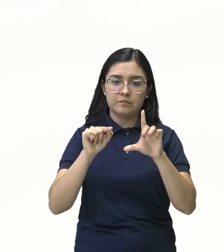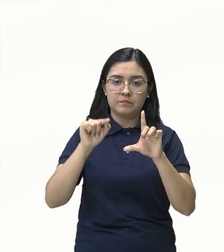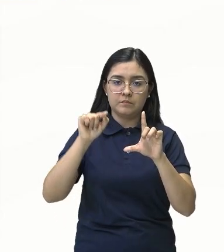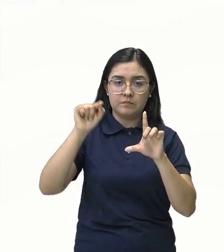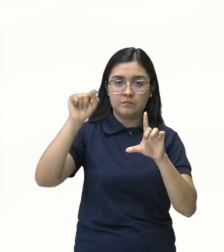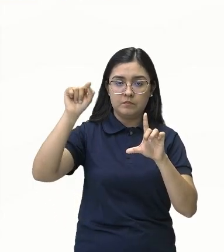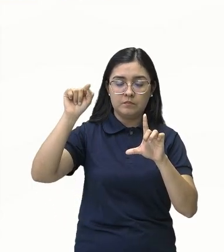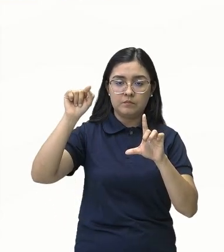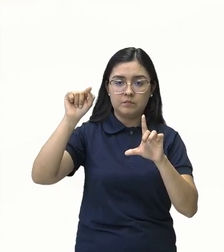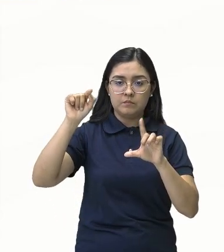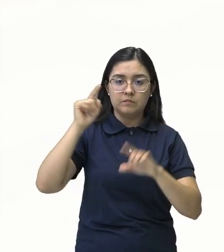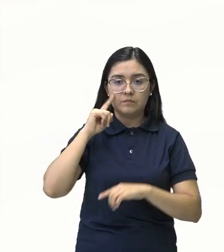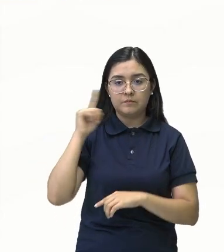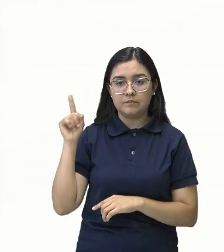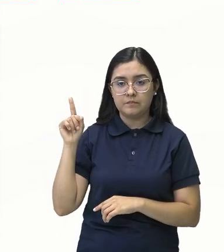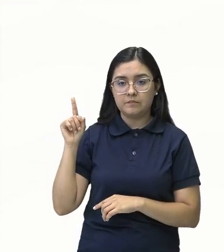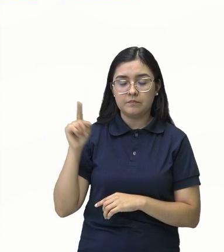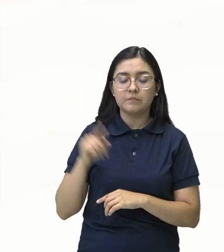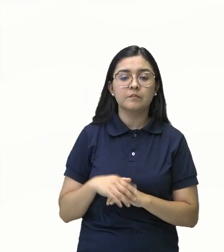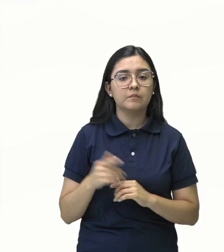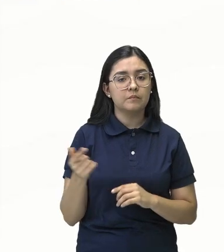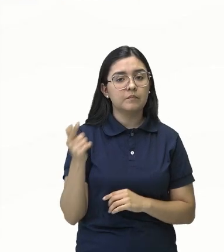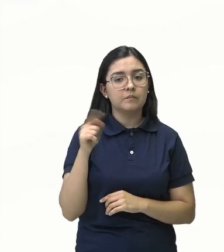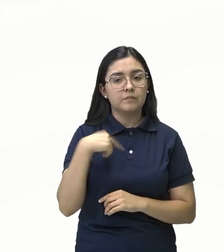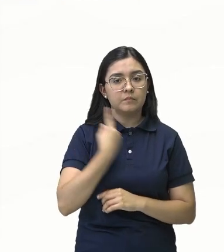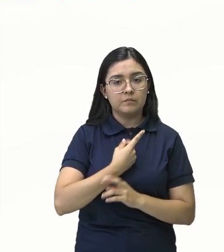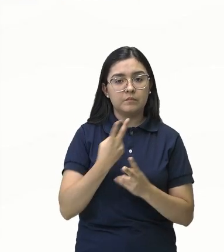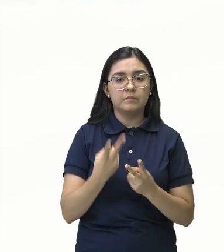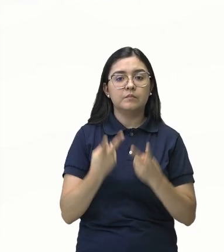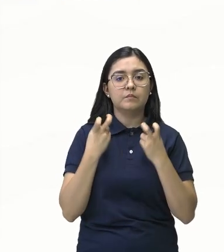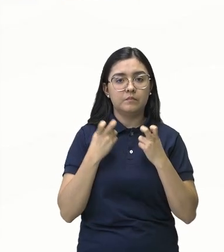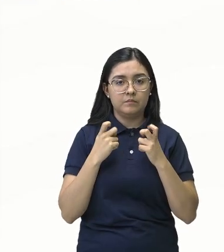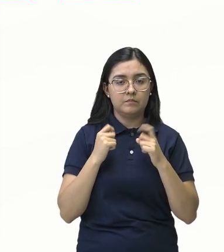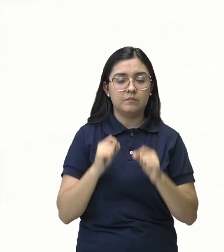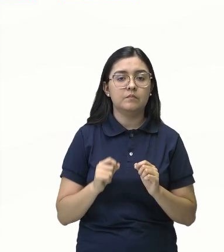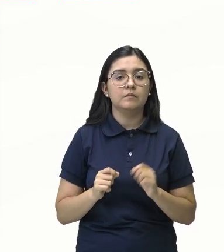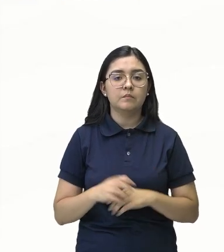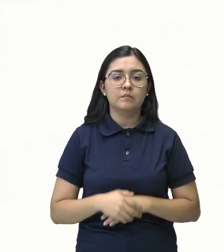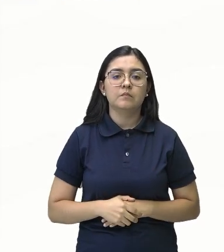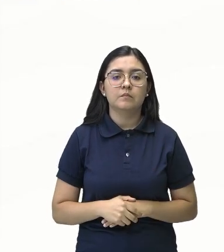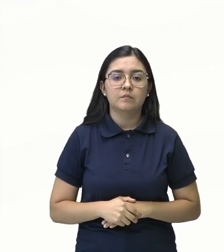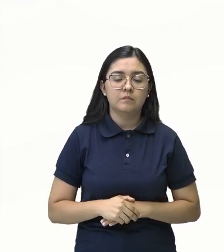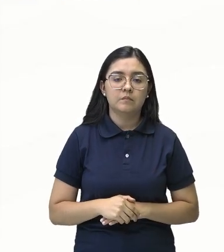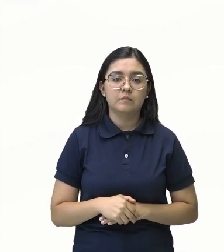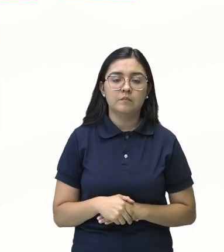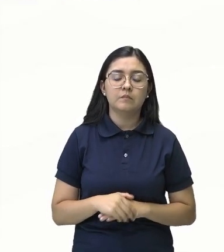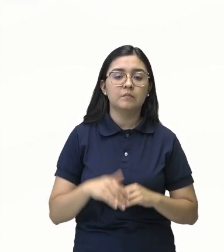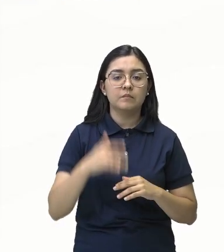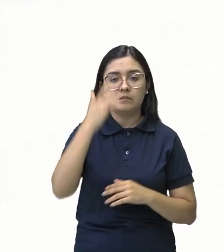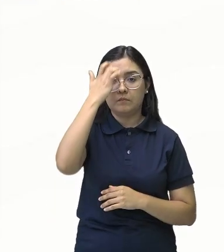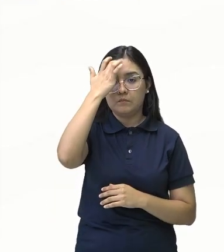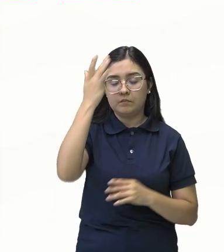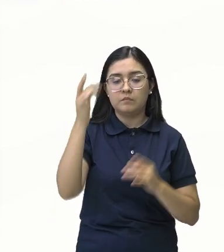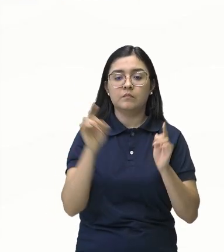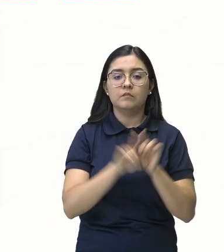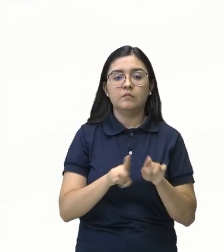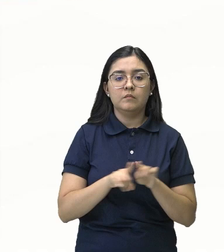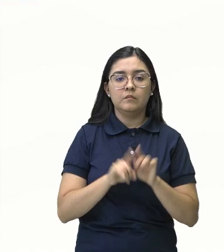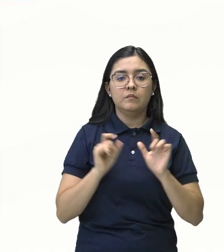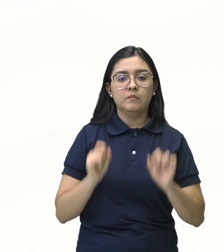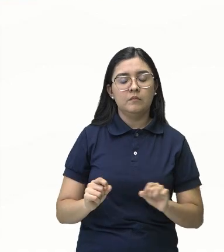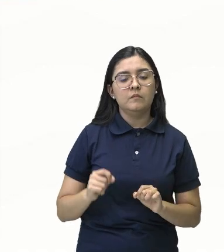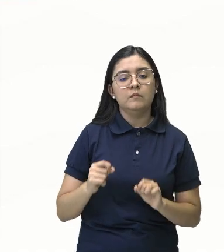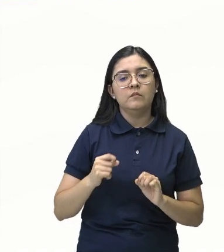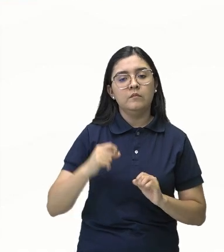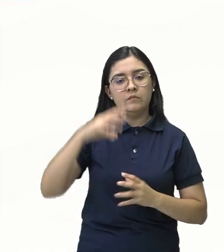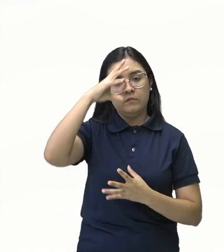depois há uma evolução. A gente vê que sobe, tá bom? Então, é bem fácil também de fazer aí a